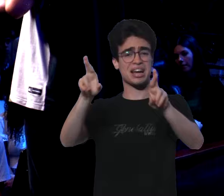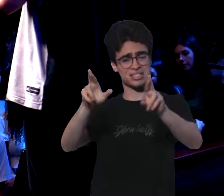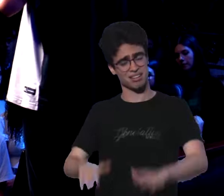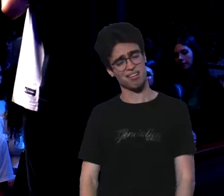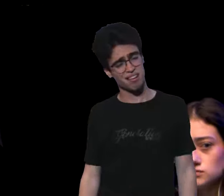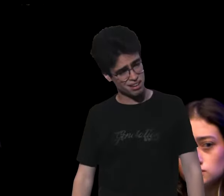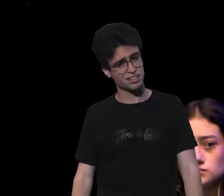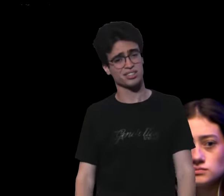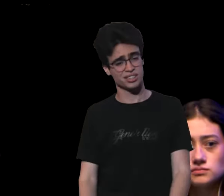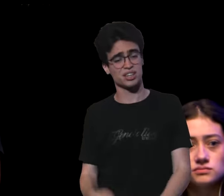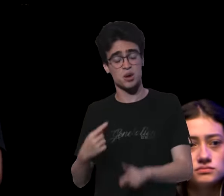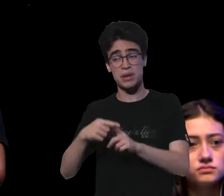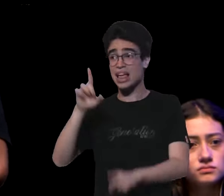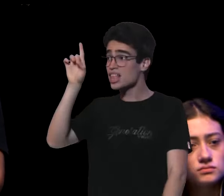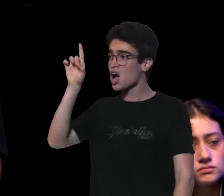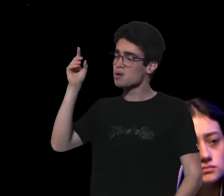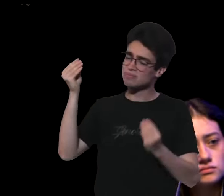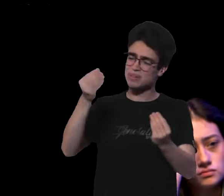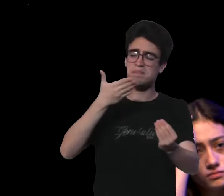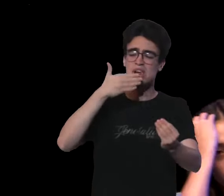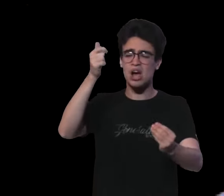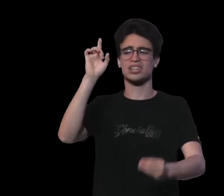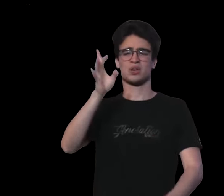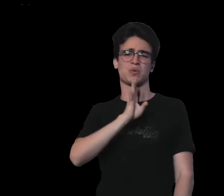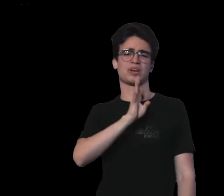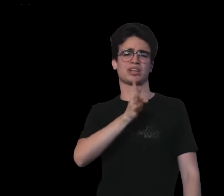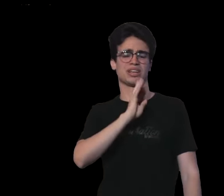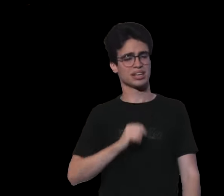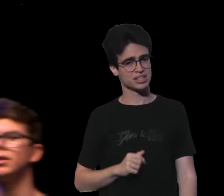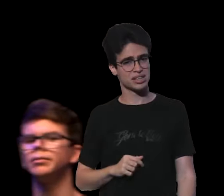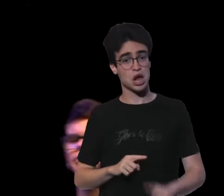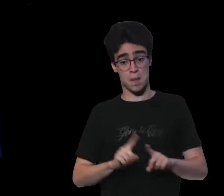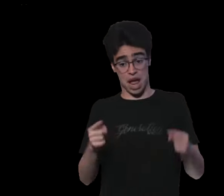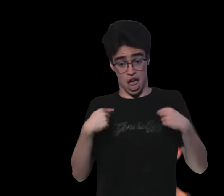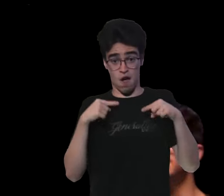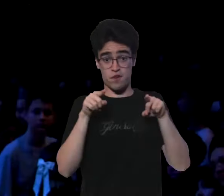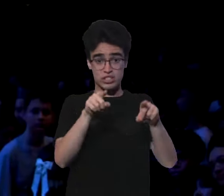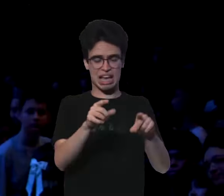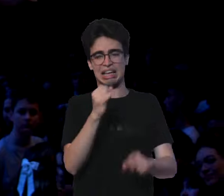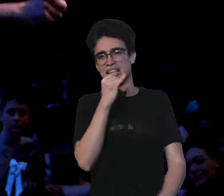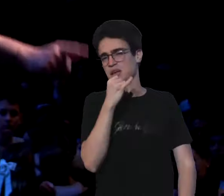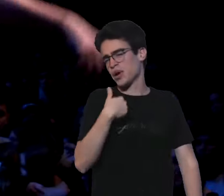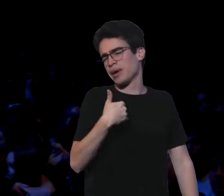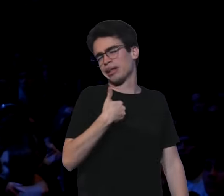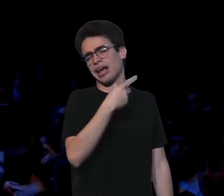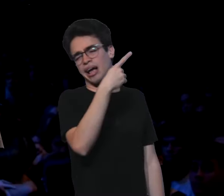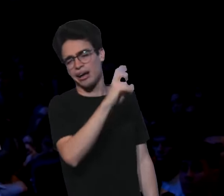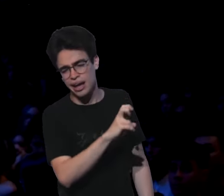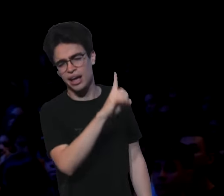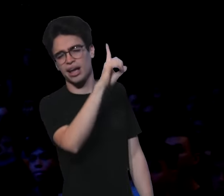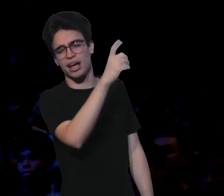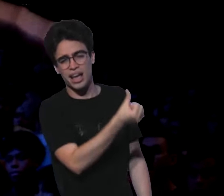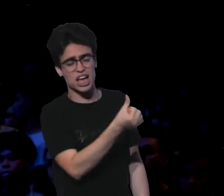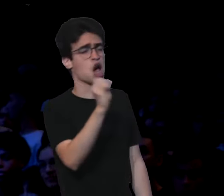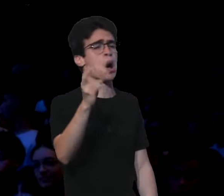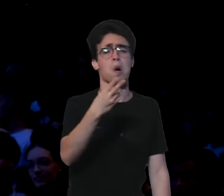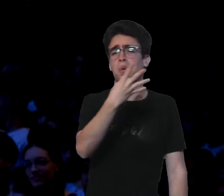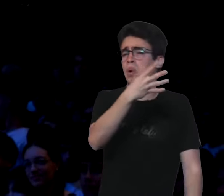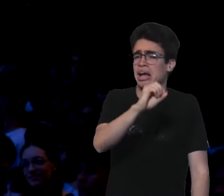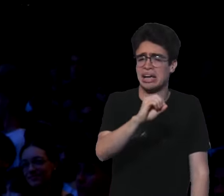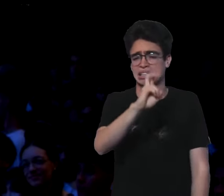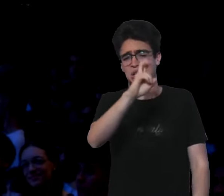Deus sabe o que é melhor. E quando eu e você, no auge dos nossos 15, 16 anos, ou 40, 50